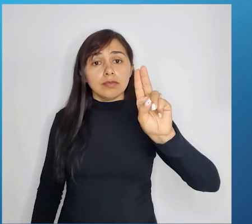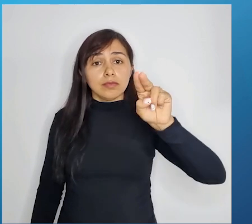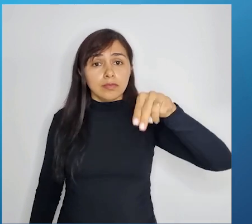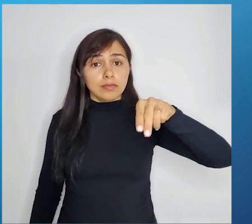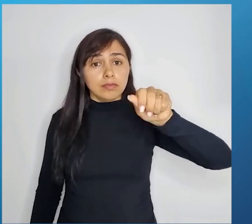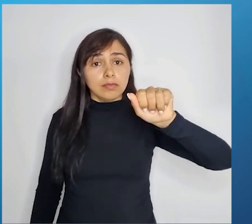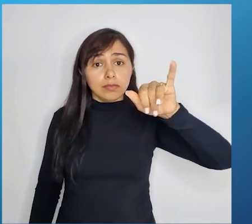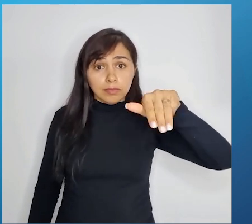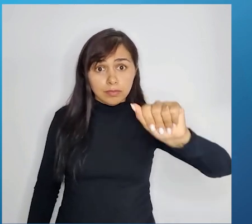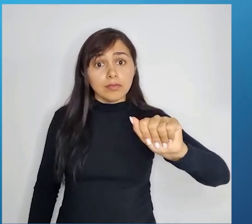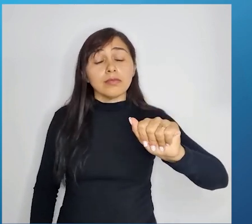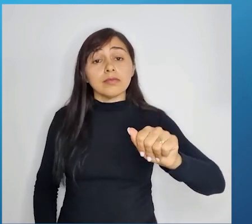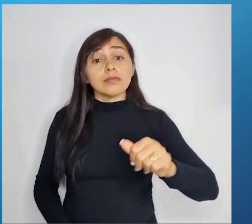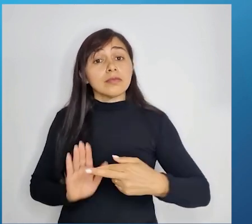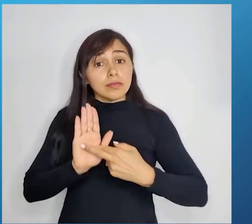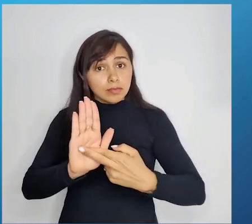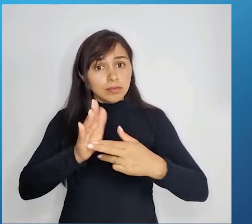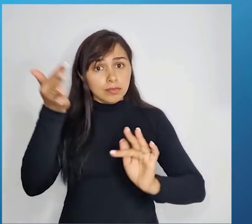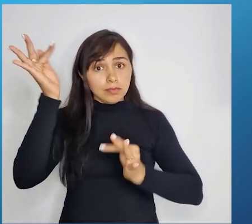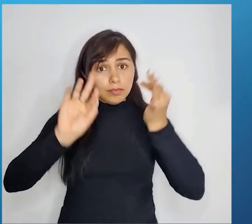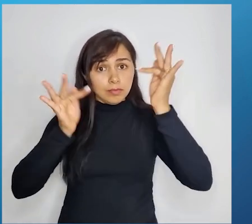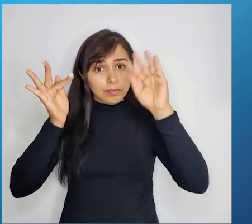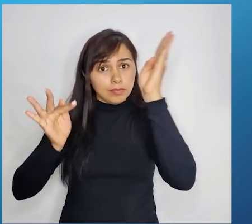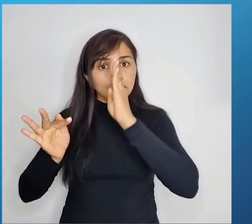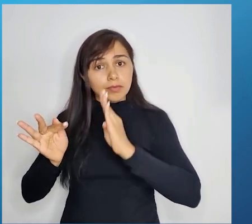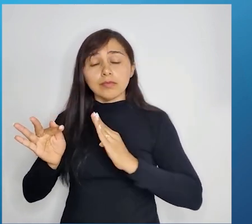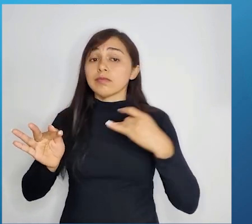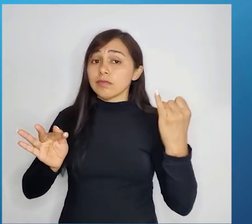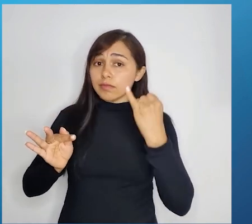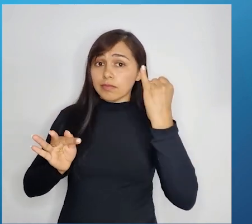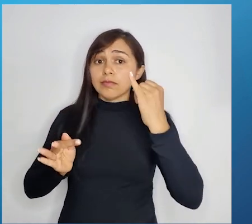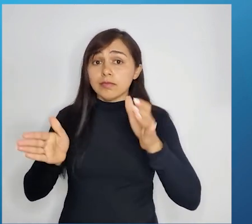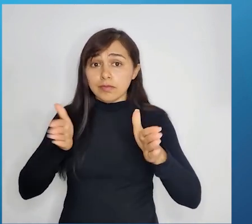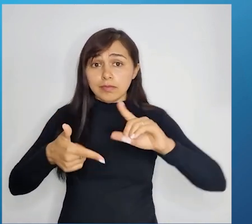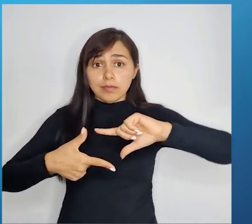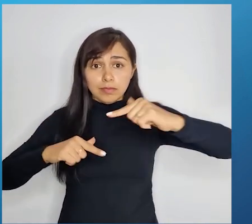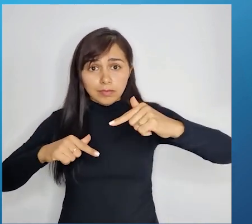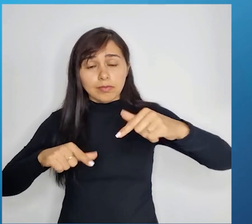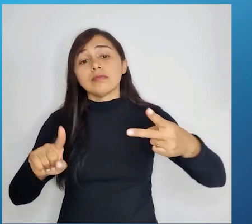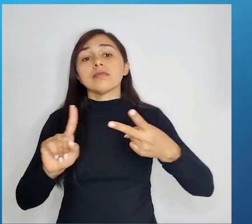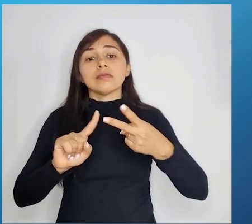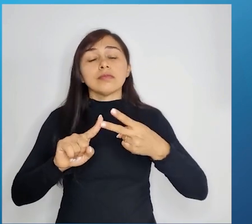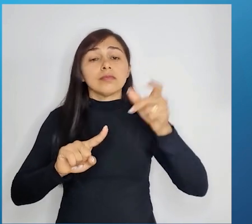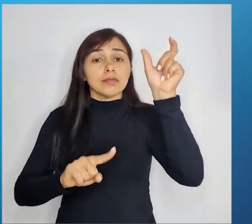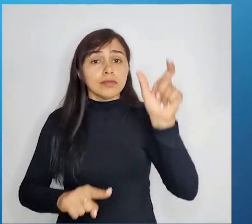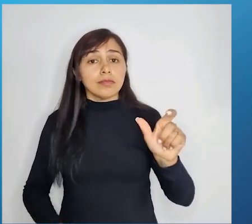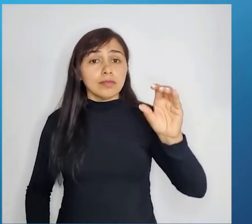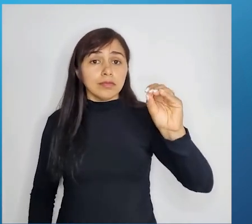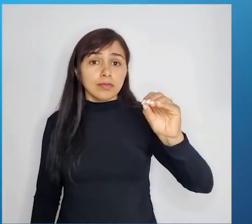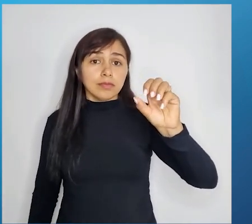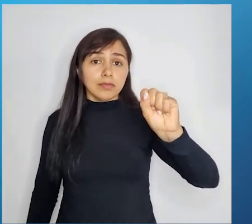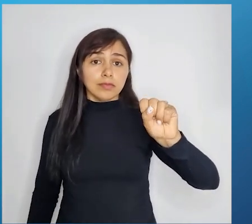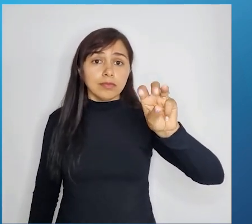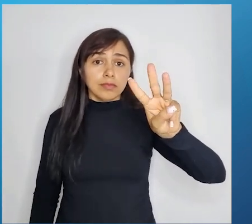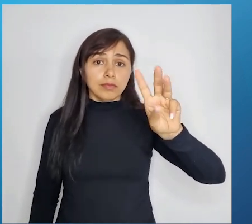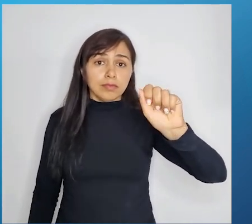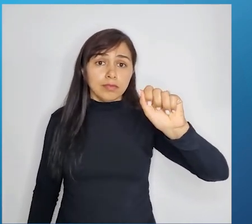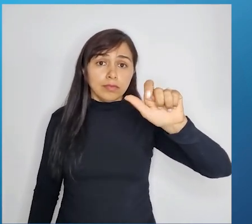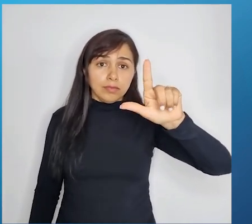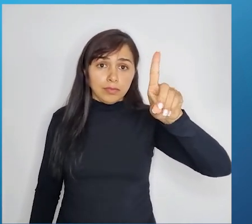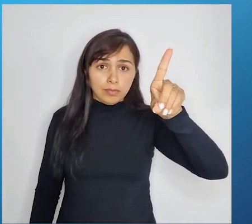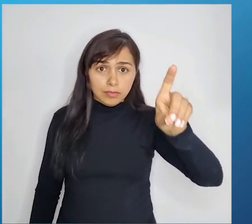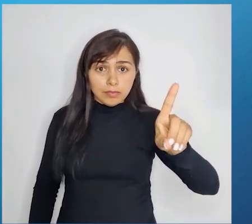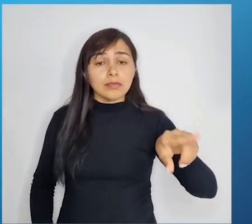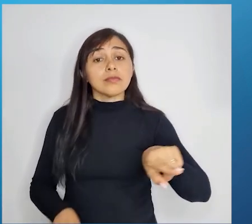folclore brasileiro e representa uma das expressões mais importantes do modernismo. Temos também o Oswald de Andrade, que é o